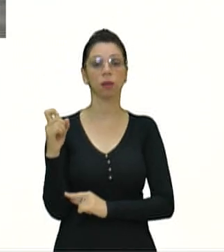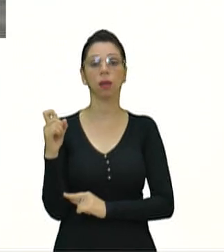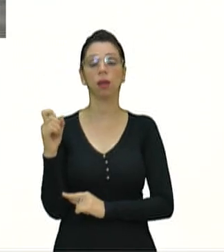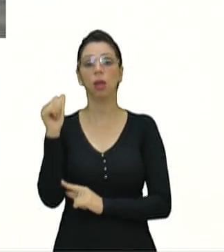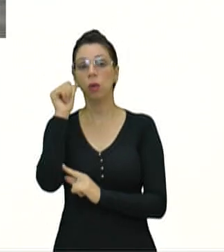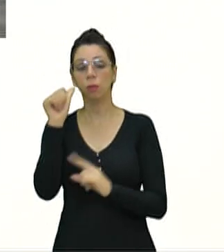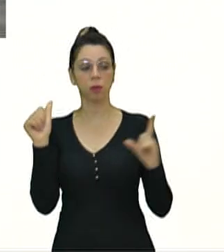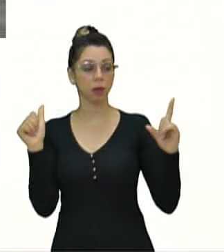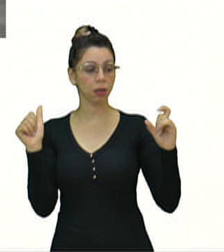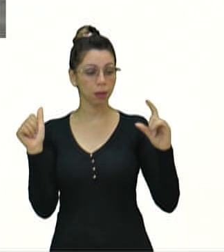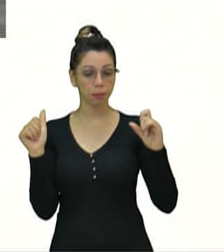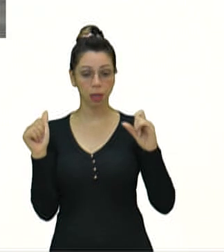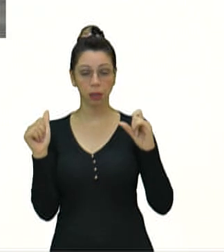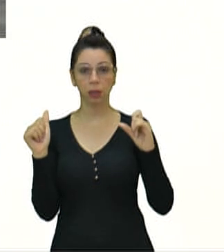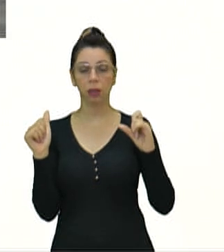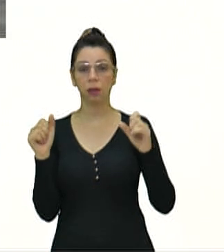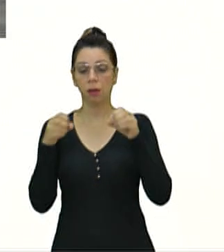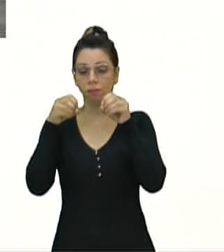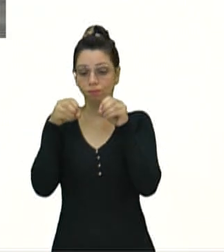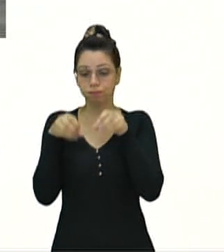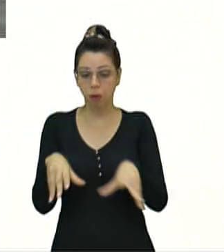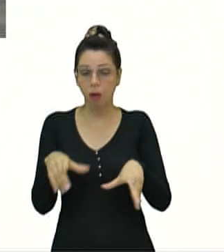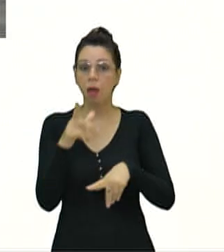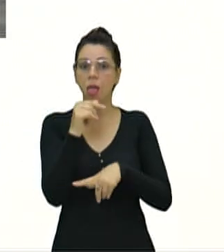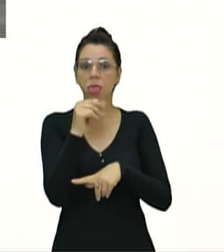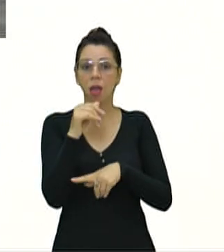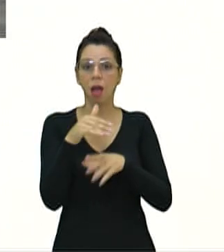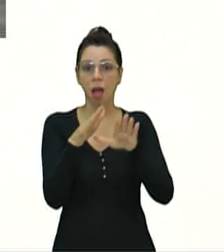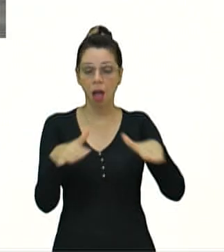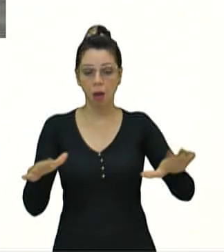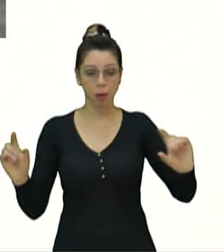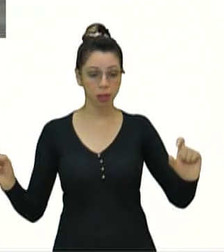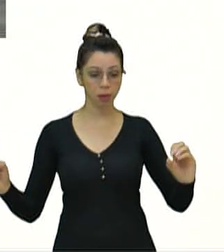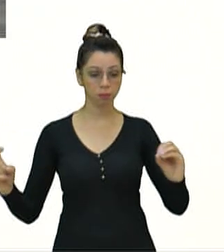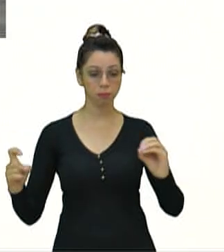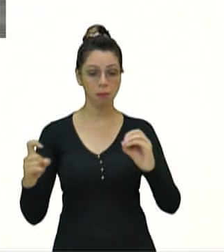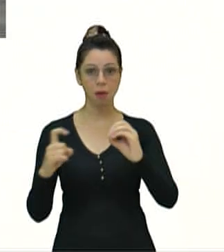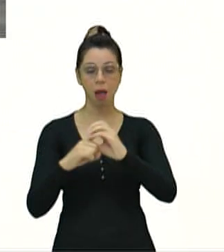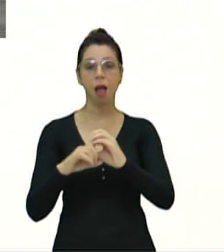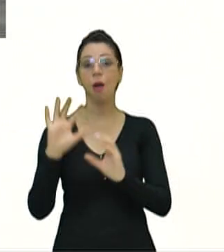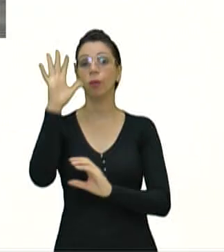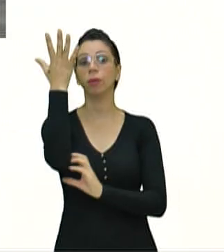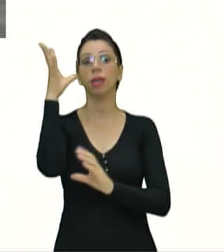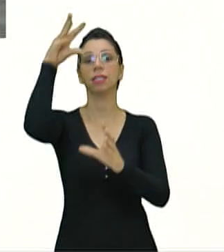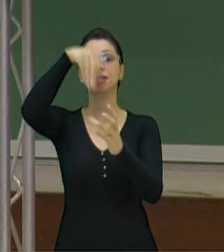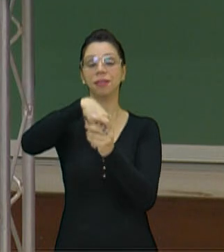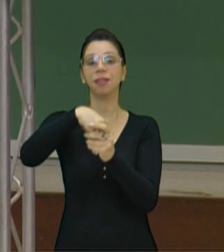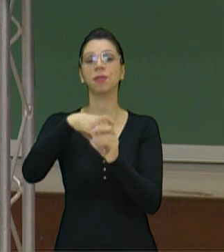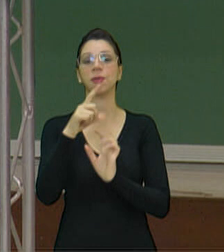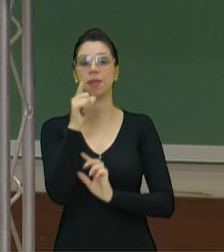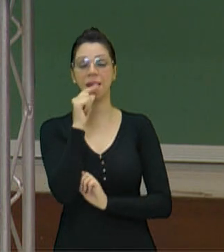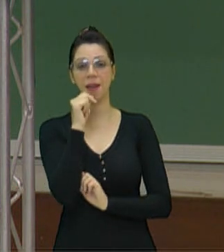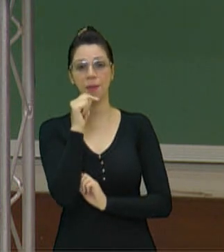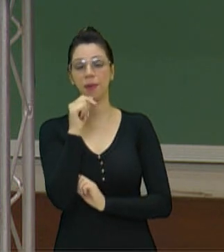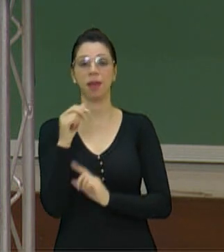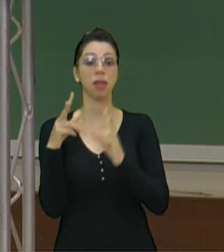água, e a fusão desses gametas vai acontecer na água, né, como é o caso do sapo.